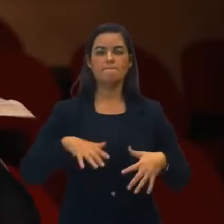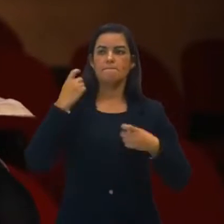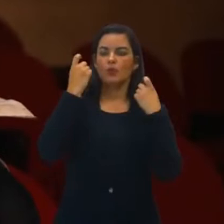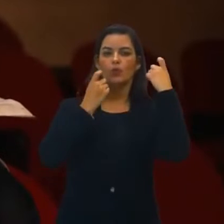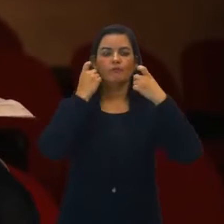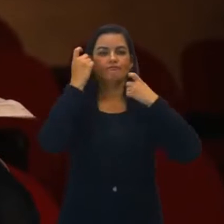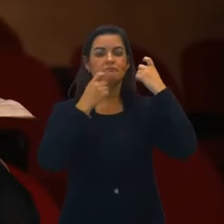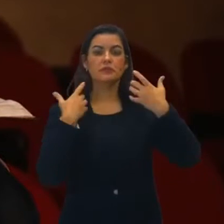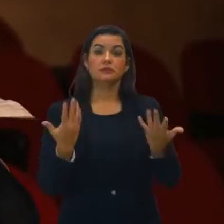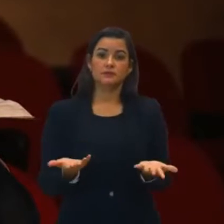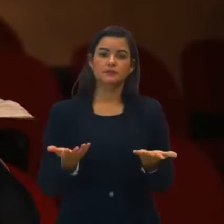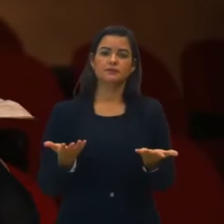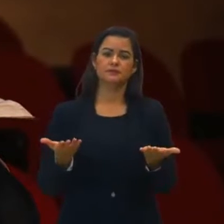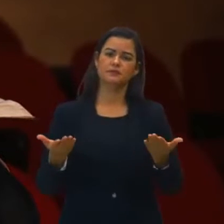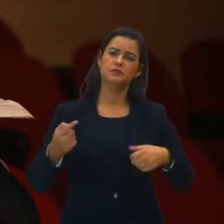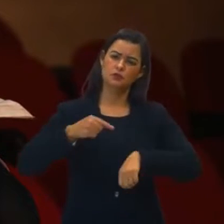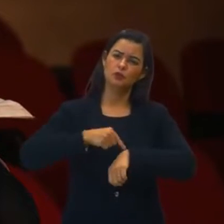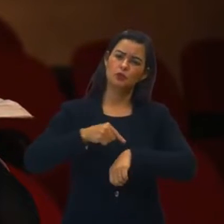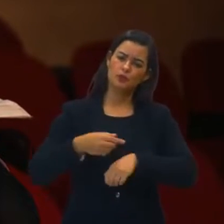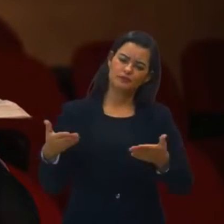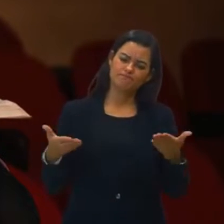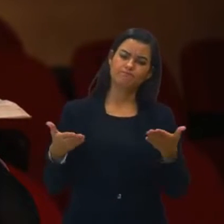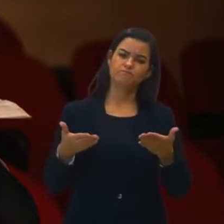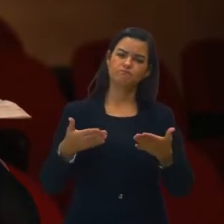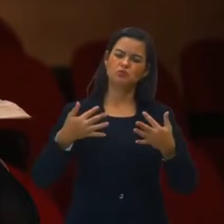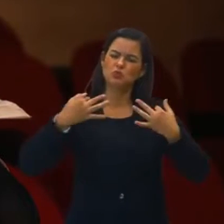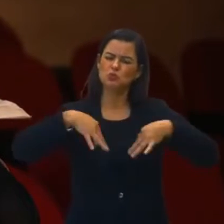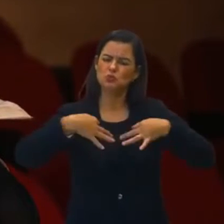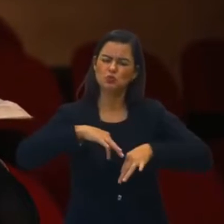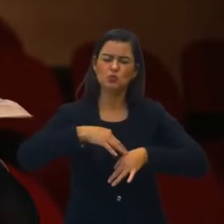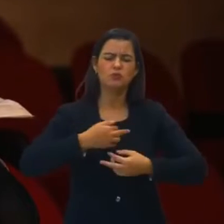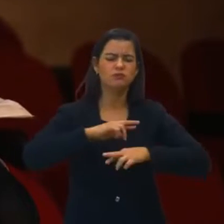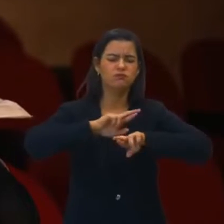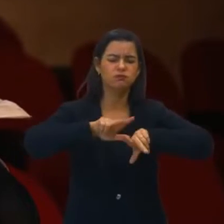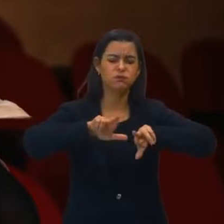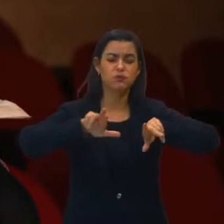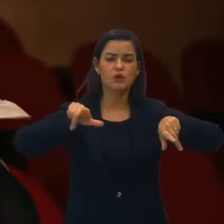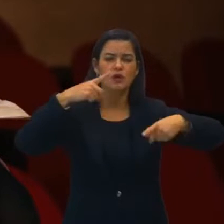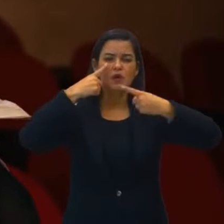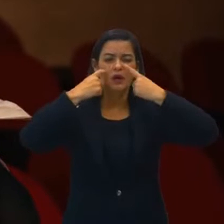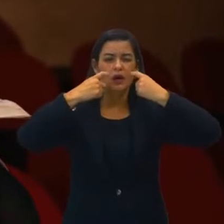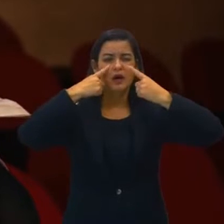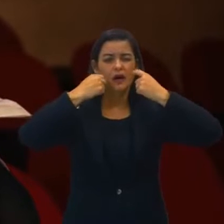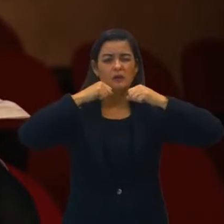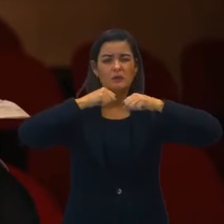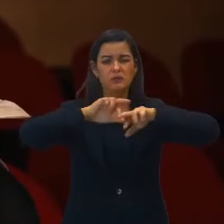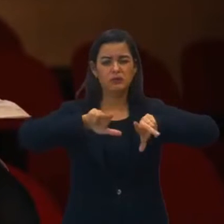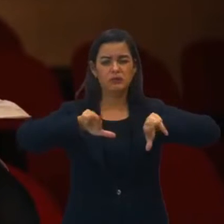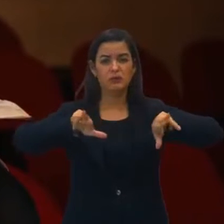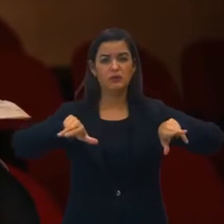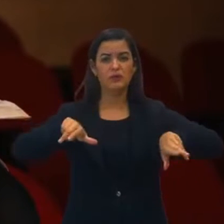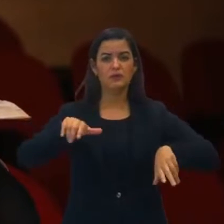Nesta hora de tanta dor, de tanta lágrima e de tanto